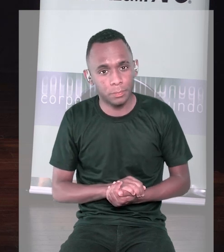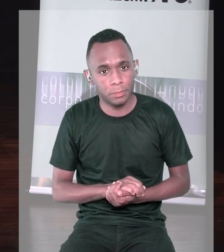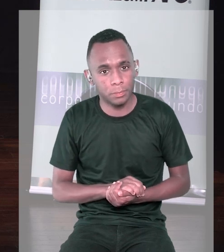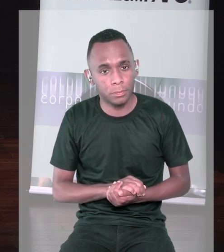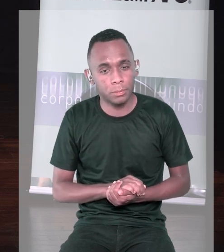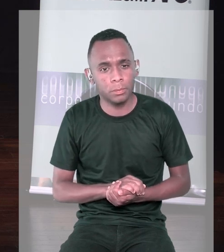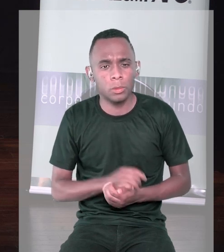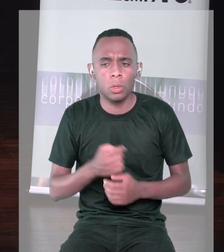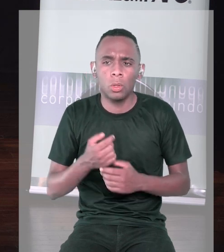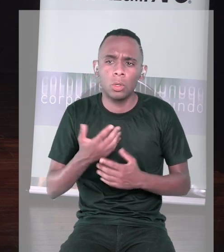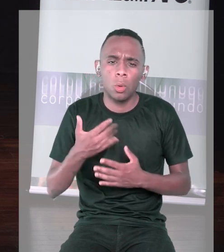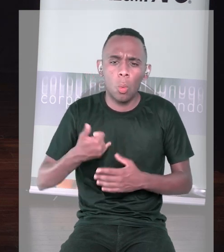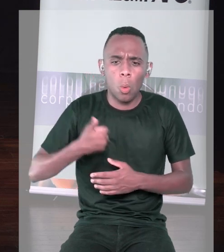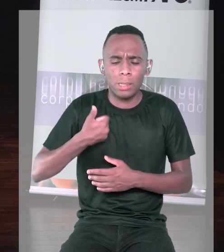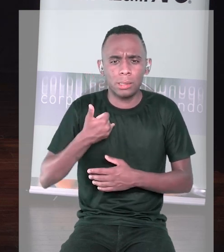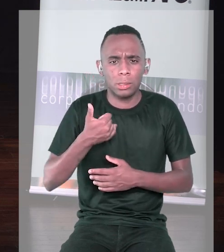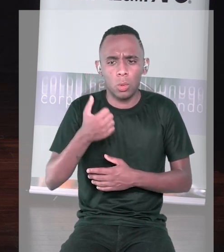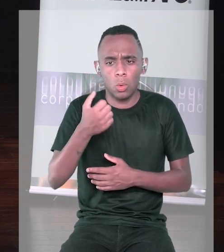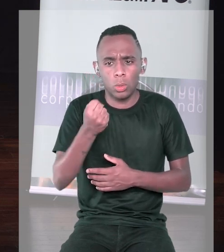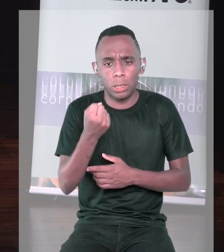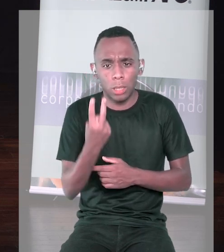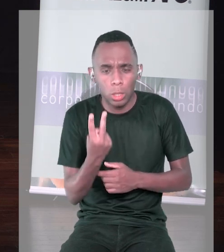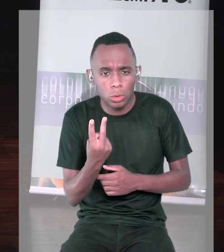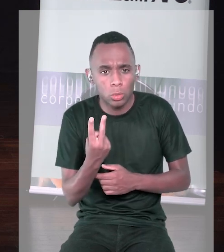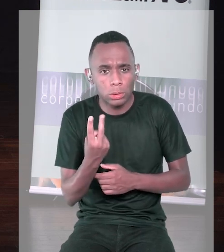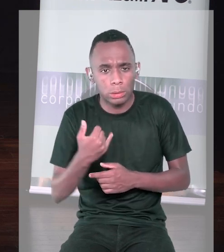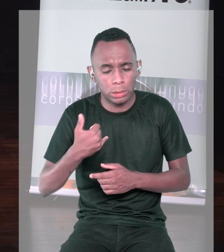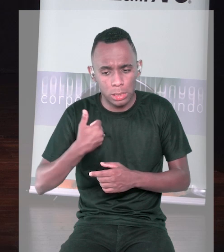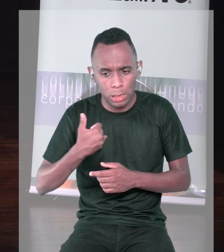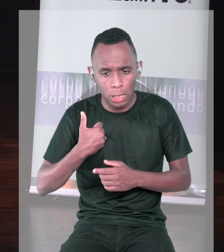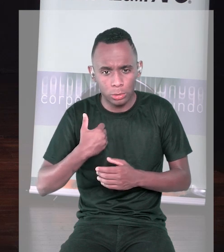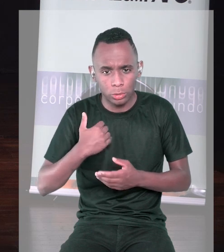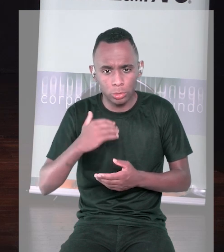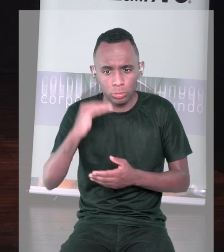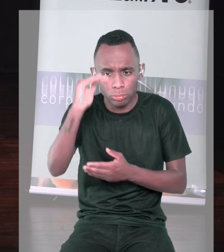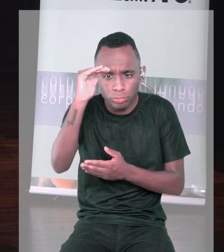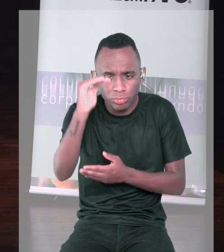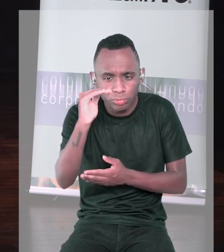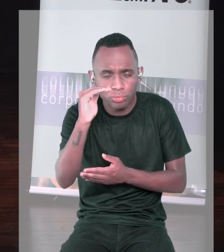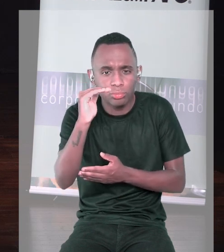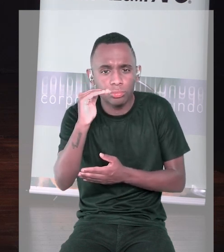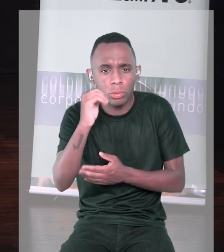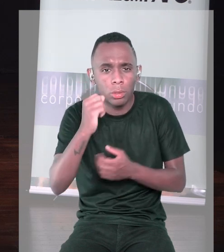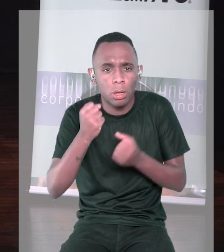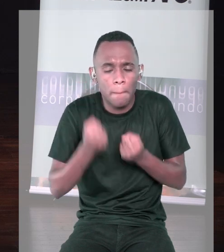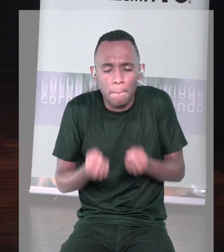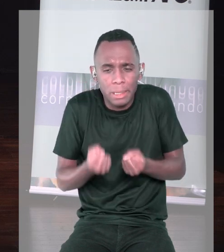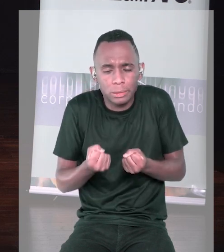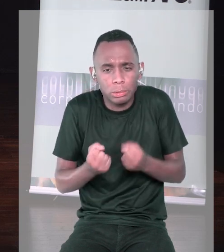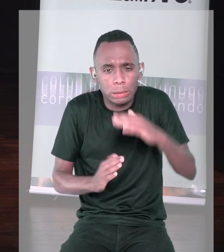Você está para fazer 82 anos. Encolheu 6 centímetros, não pesa mais